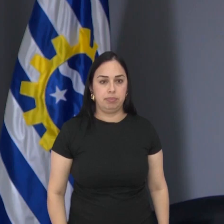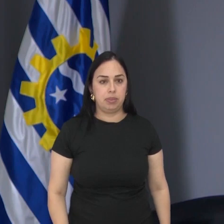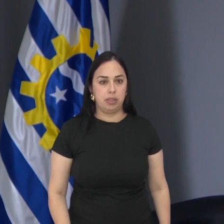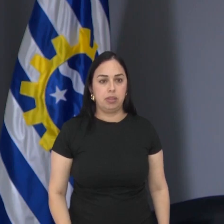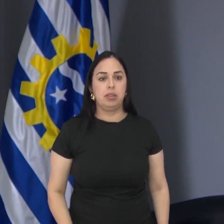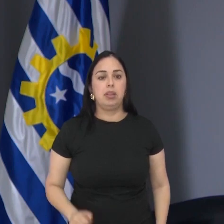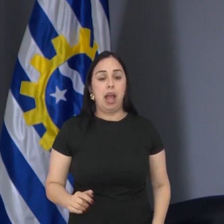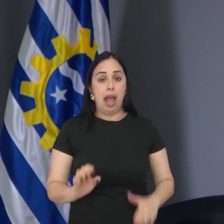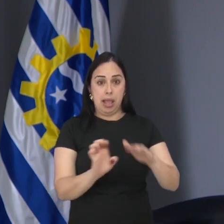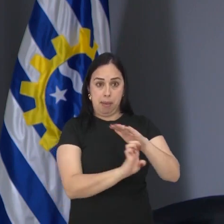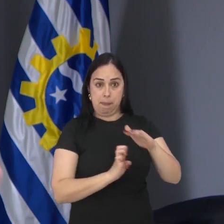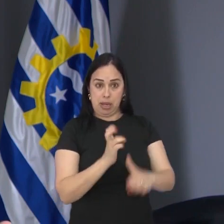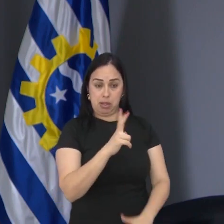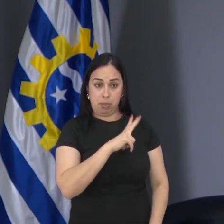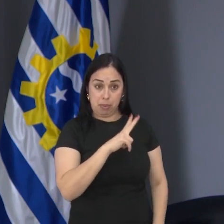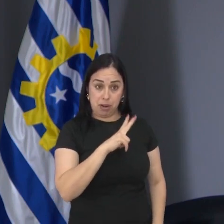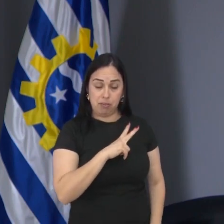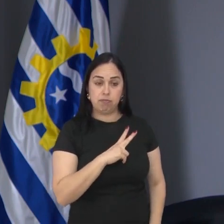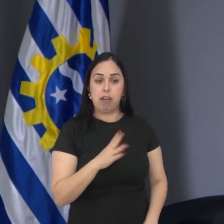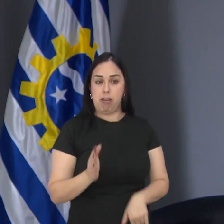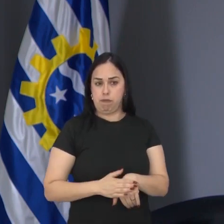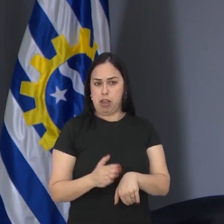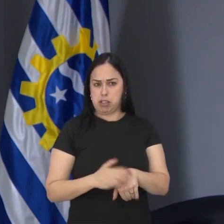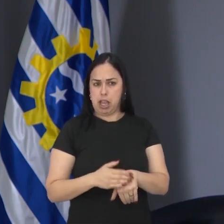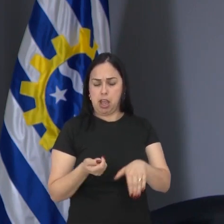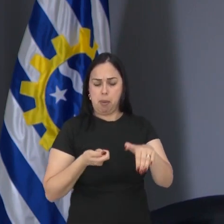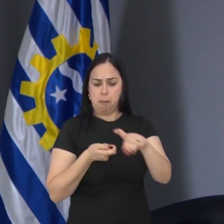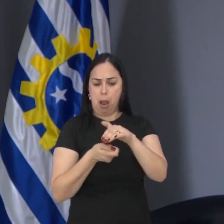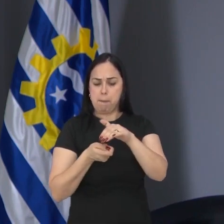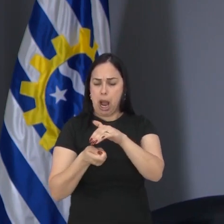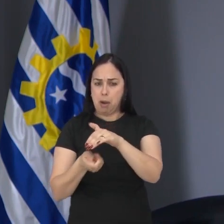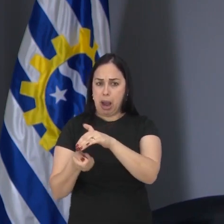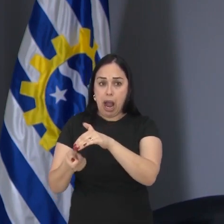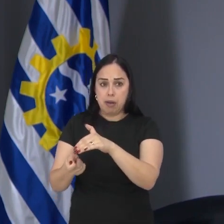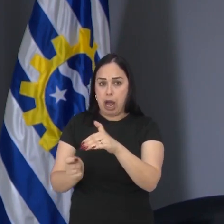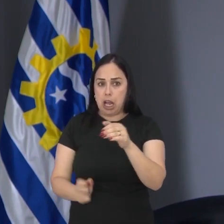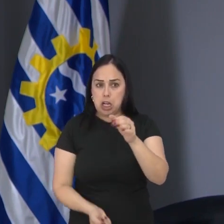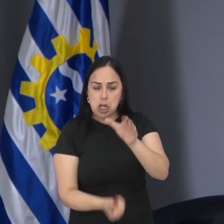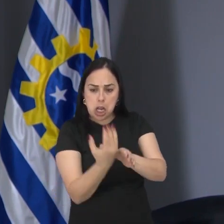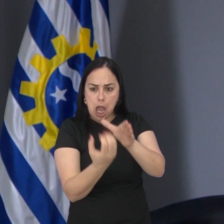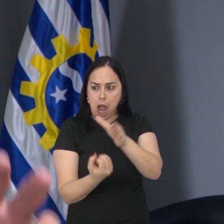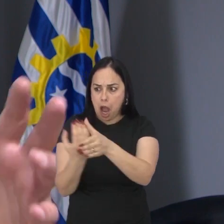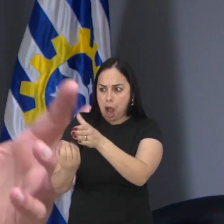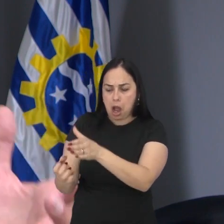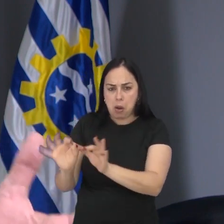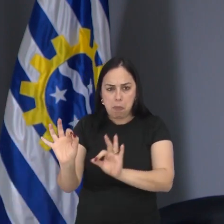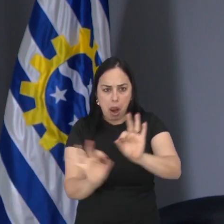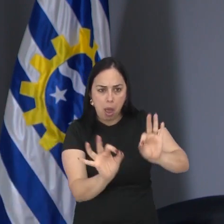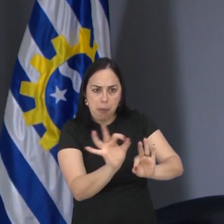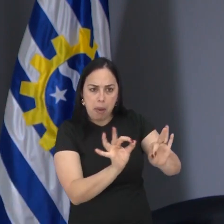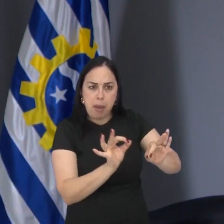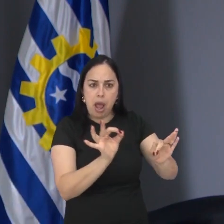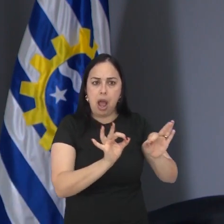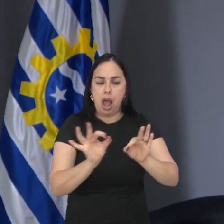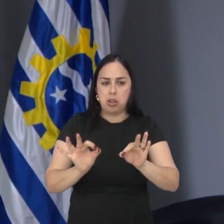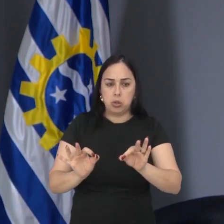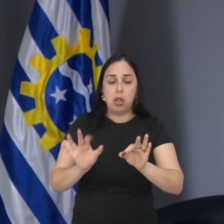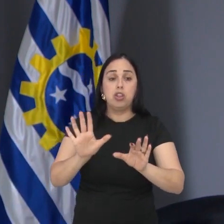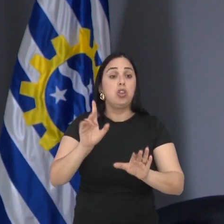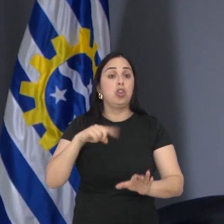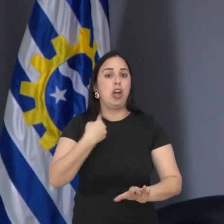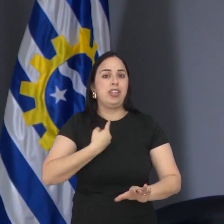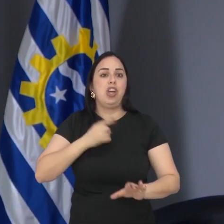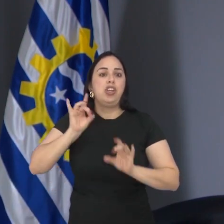O concessionário privado fará os investimentos de montagem do seu comércio, está fazendo a concessão